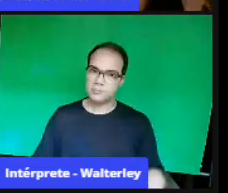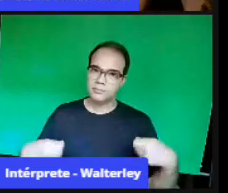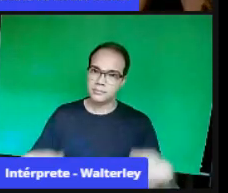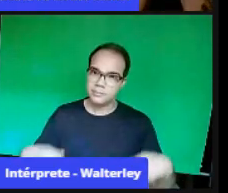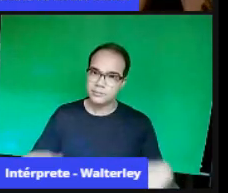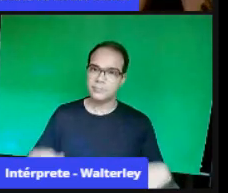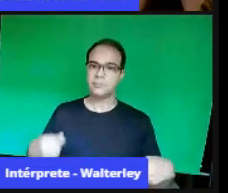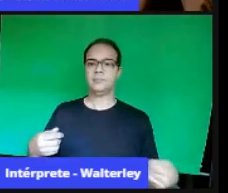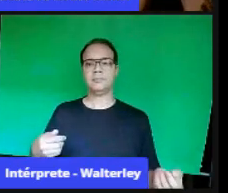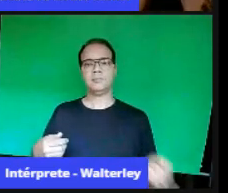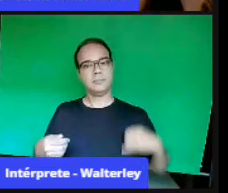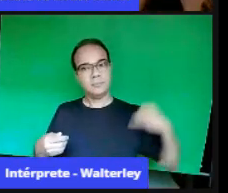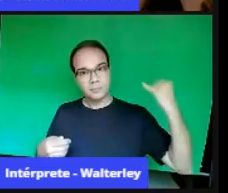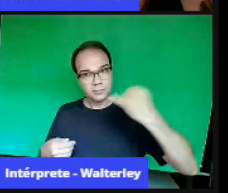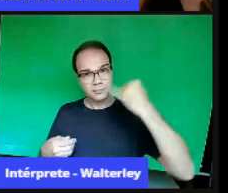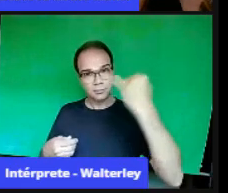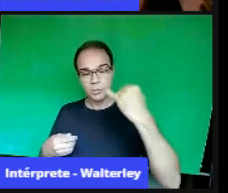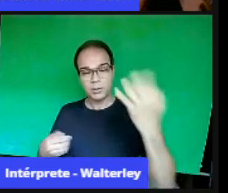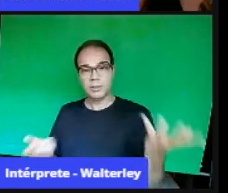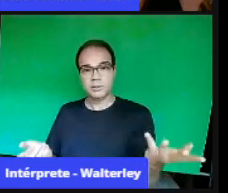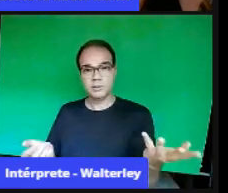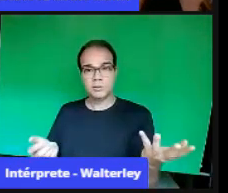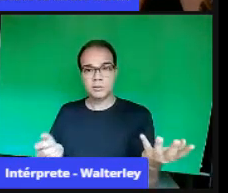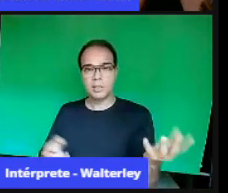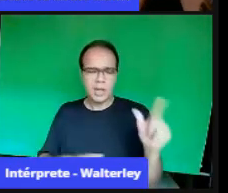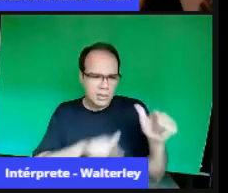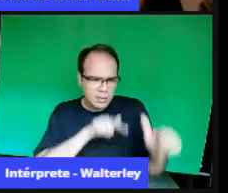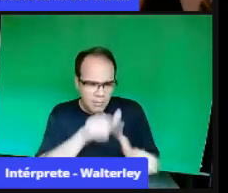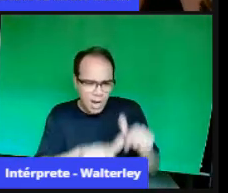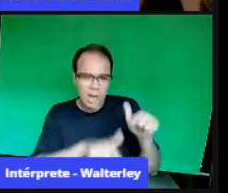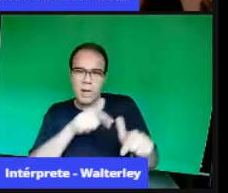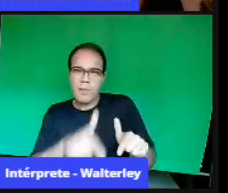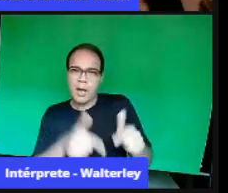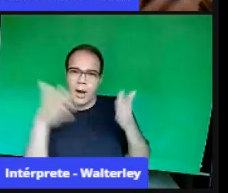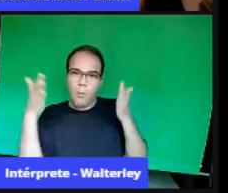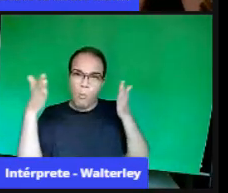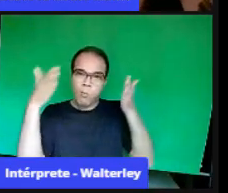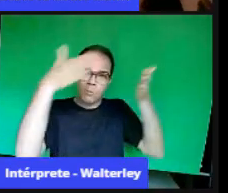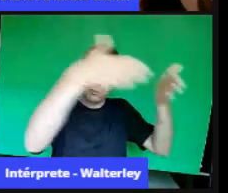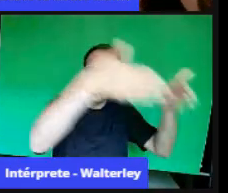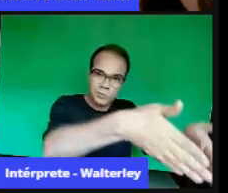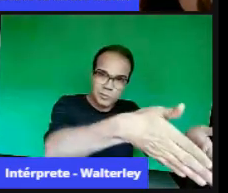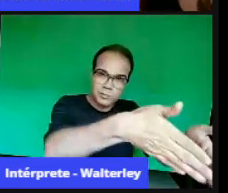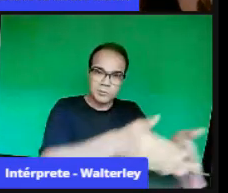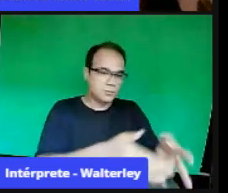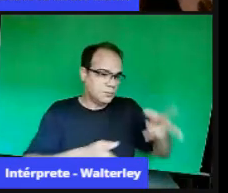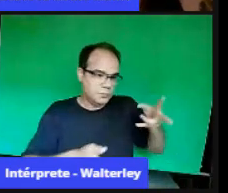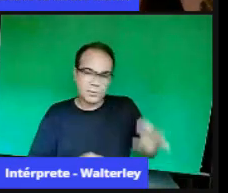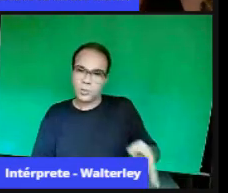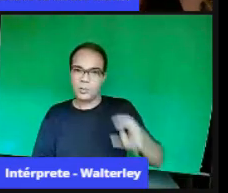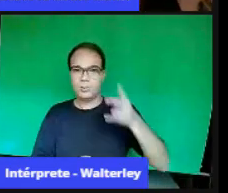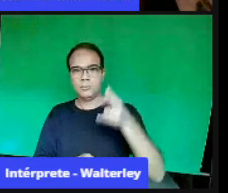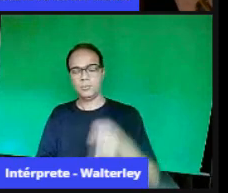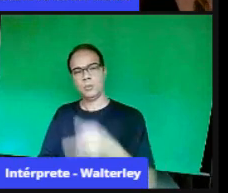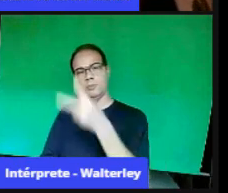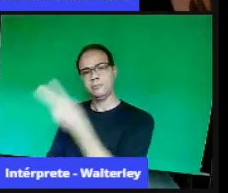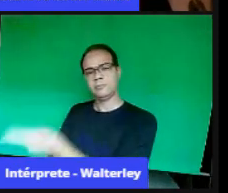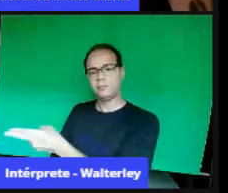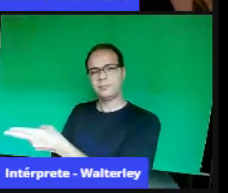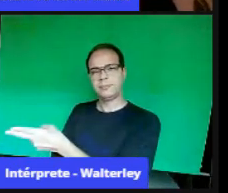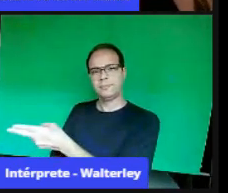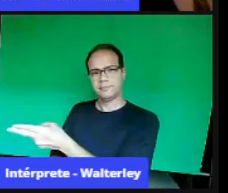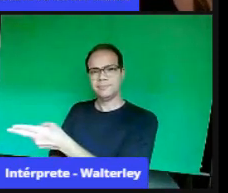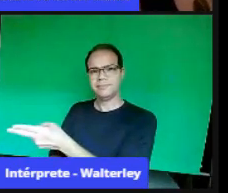é trabalhar com o mesmo objetivo. Né? Aí a gente pode até inserir a